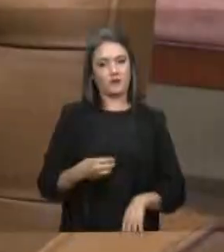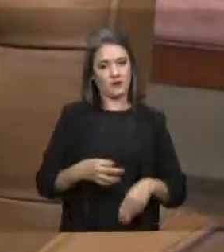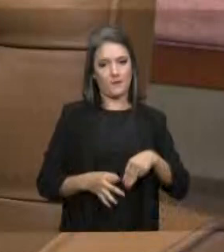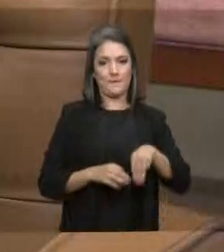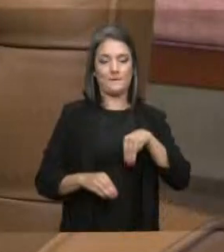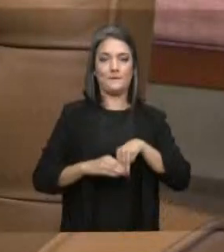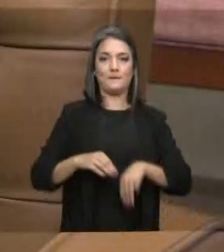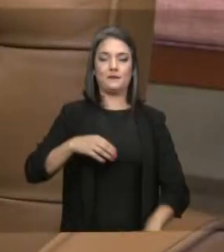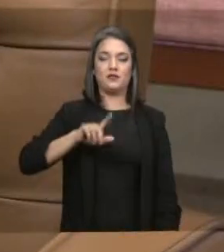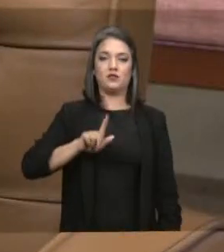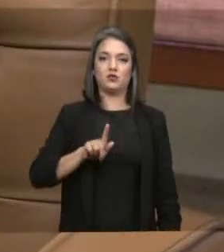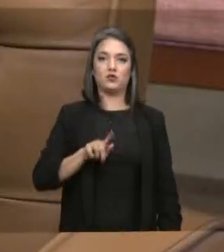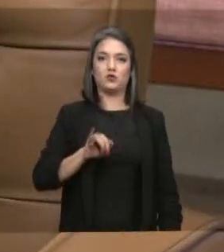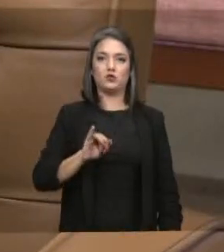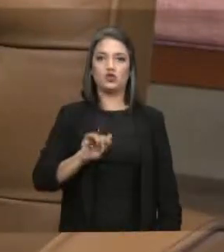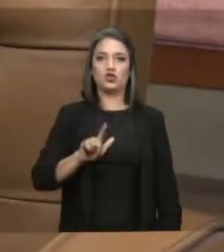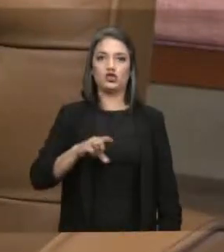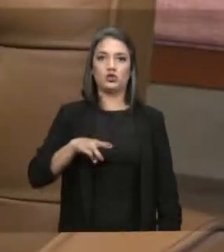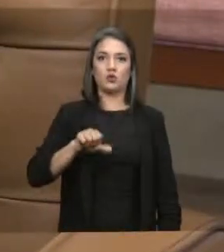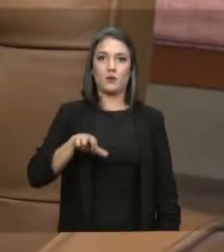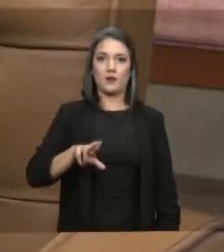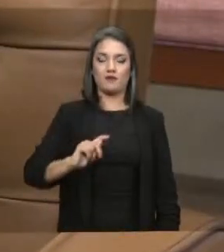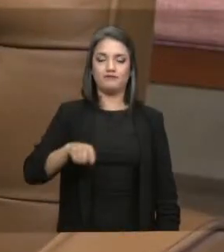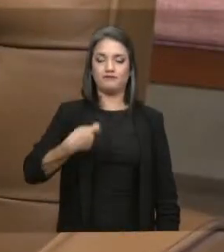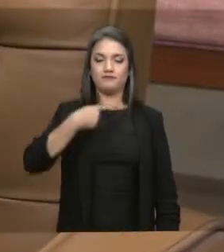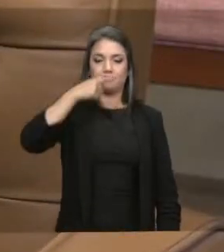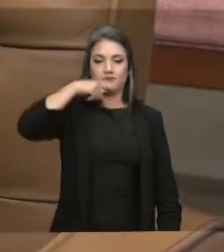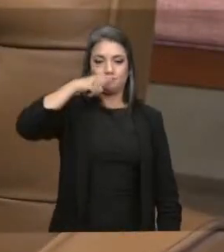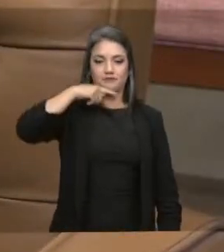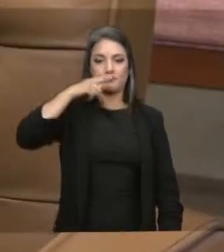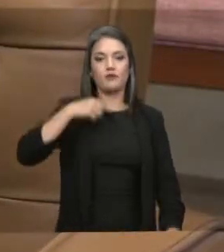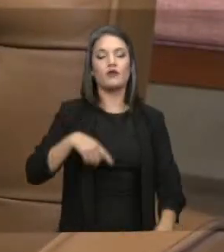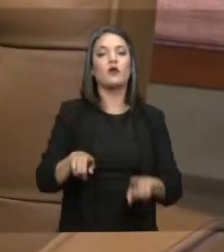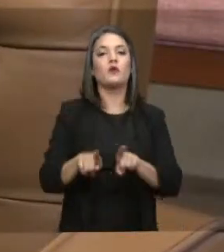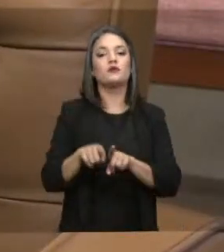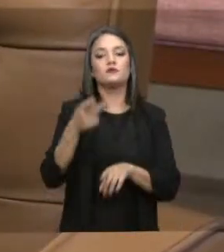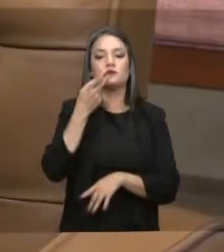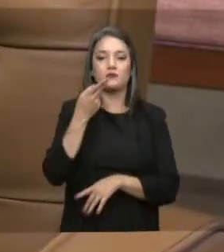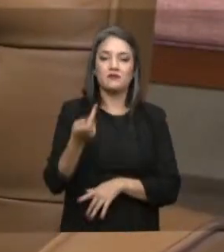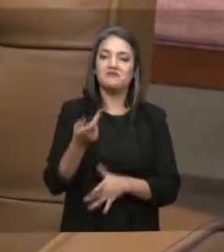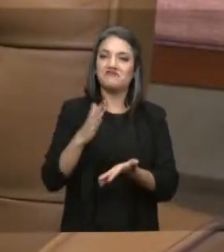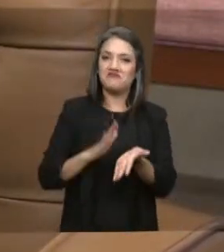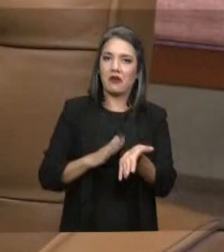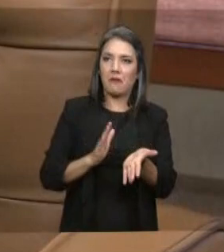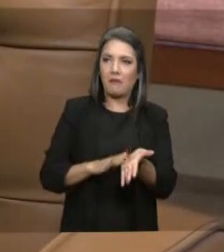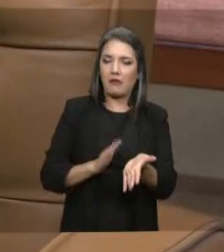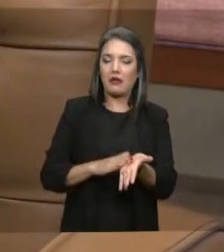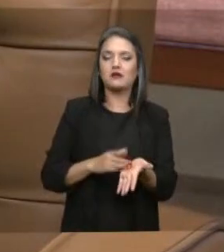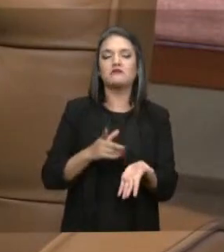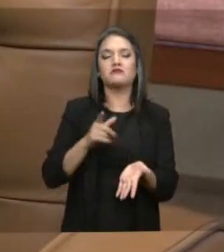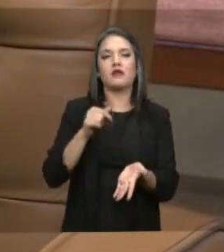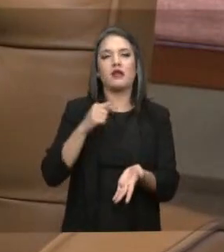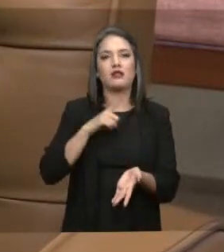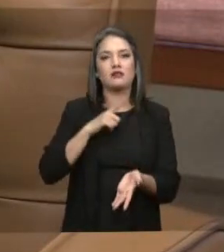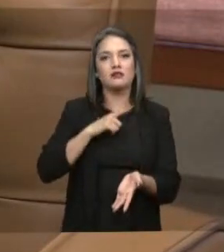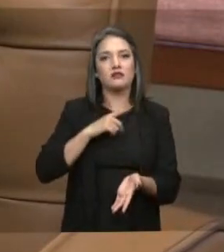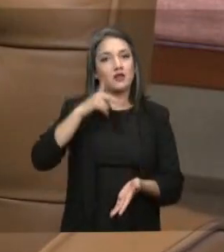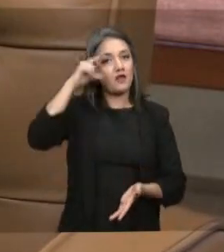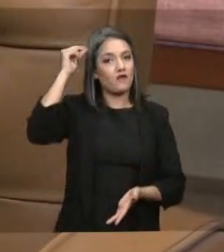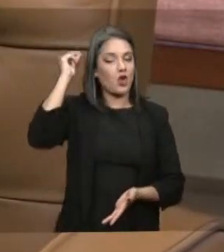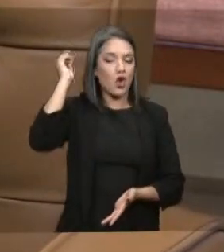um breve registro elogioso da visita de vossa excelência e do Ministro